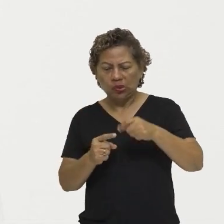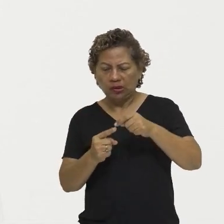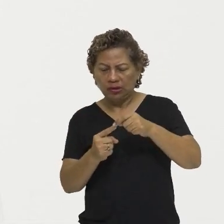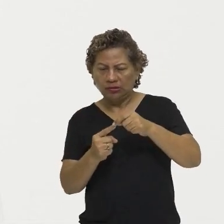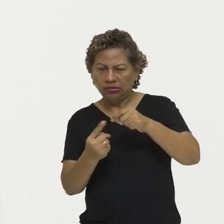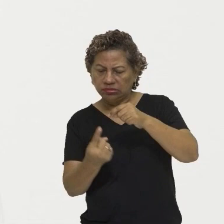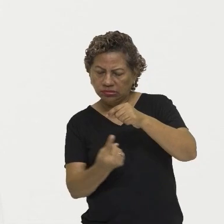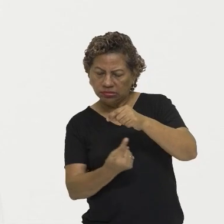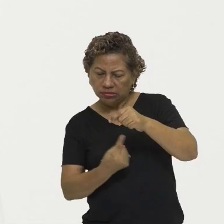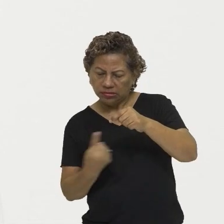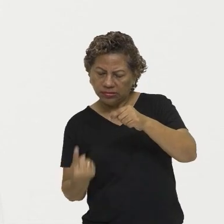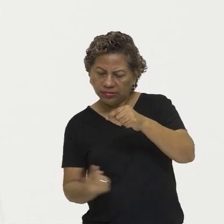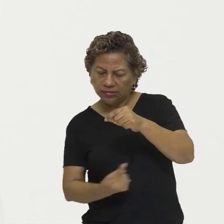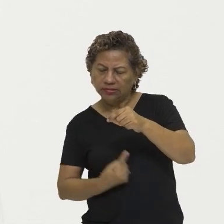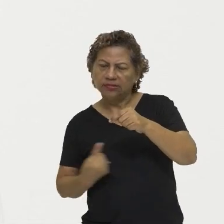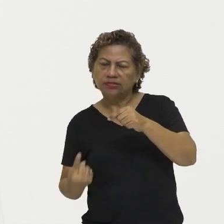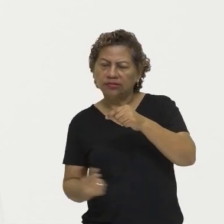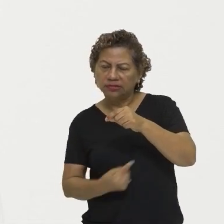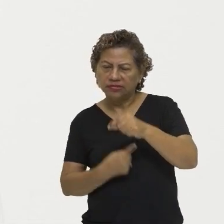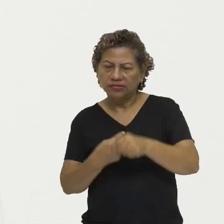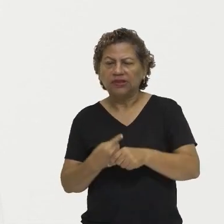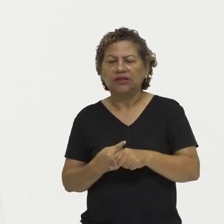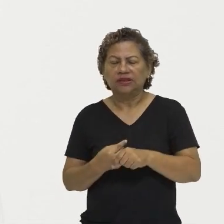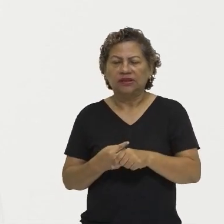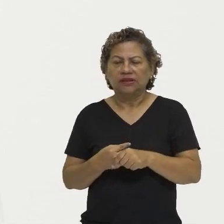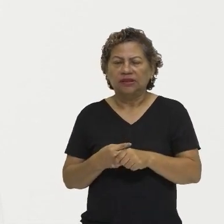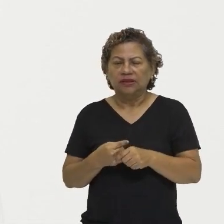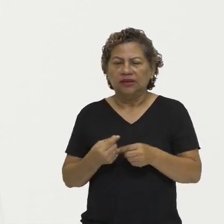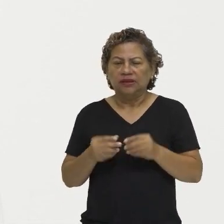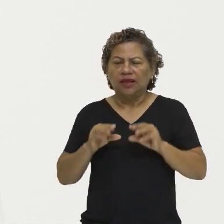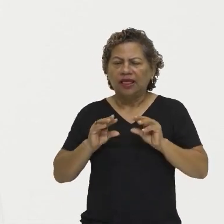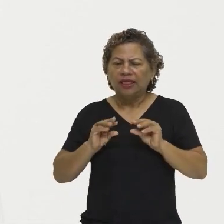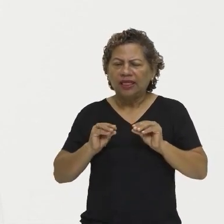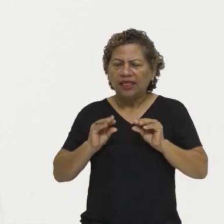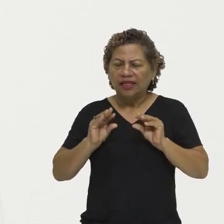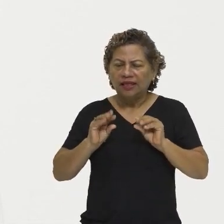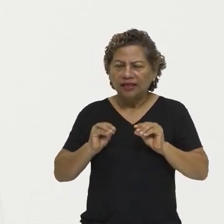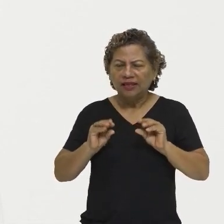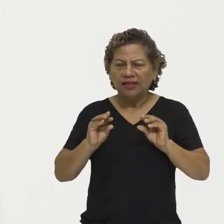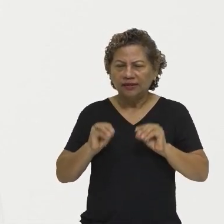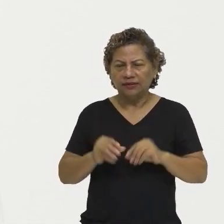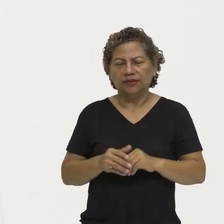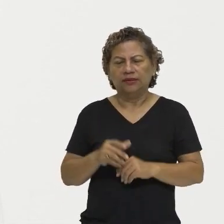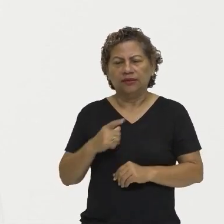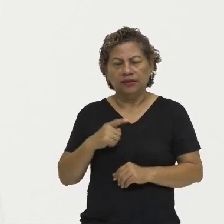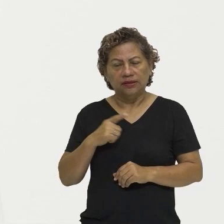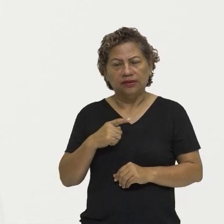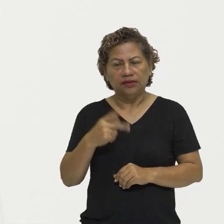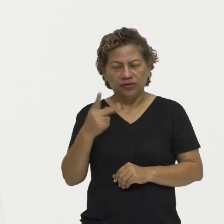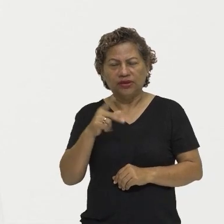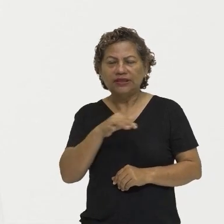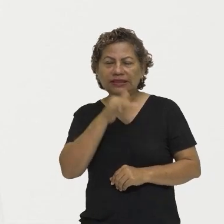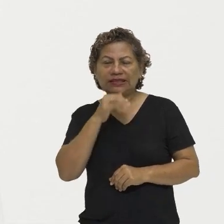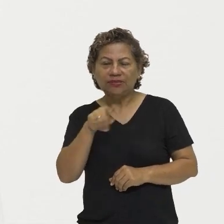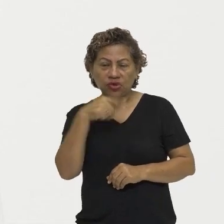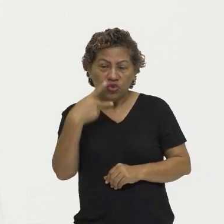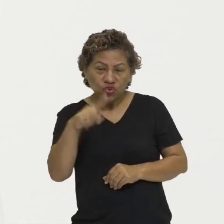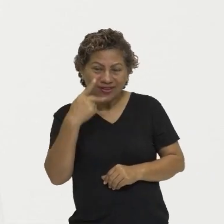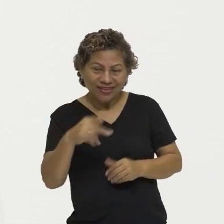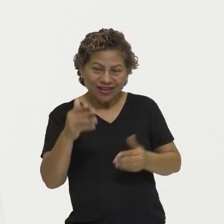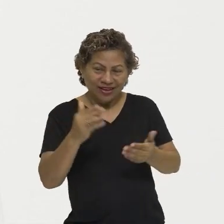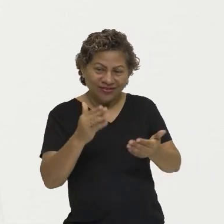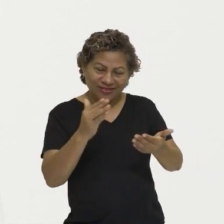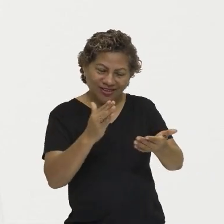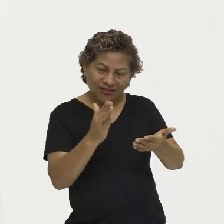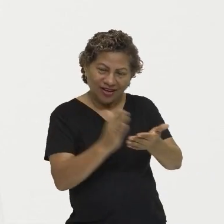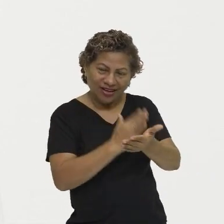molas maiores, molas menores. Se você comparar, por exemplo, essa molinha que vem aí no seu caderno, enrolando, né,